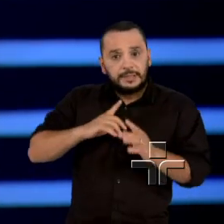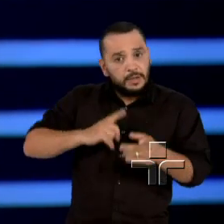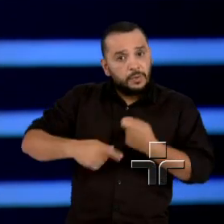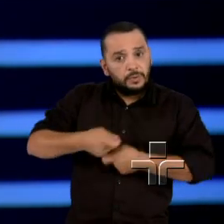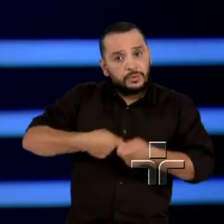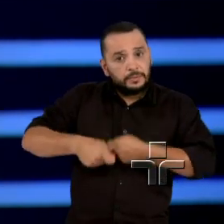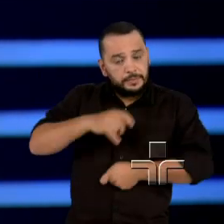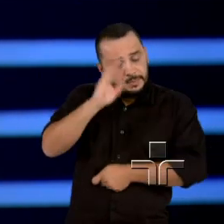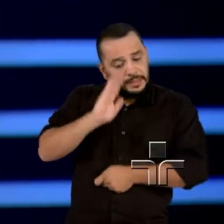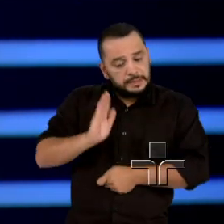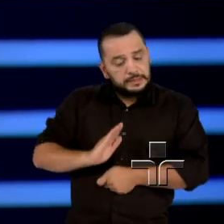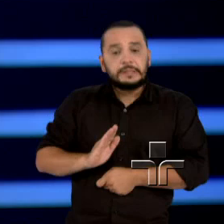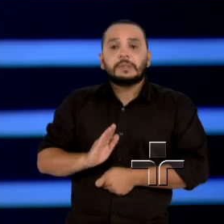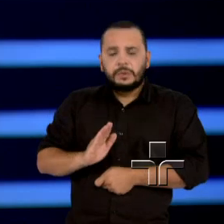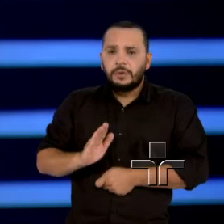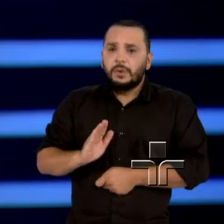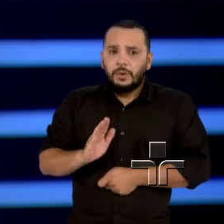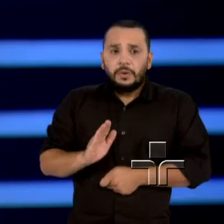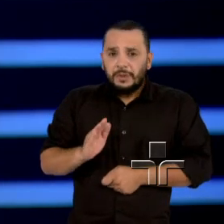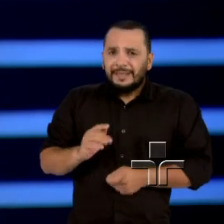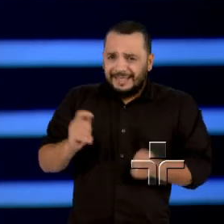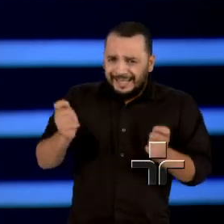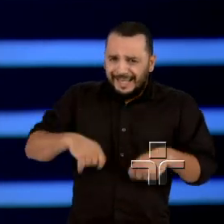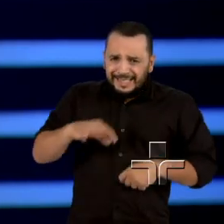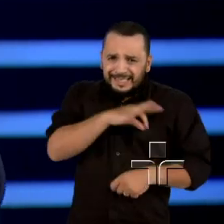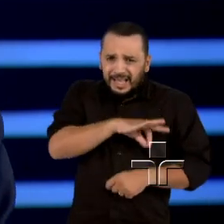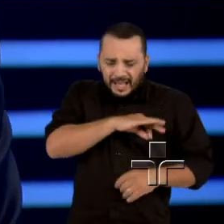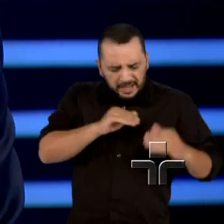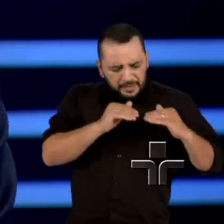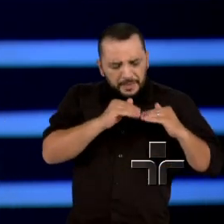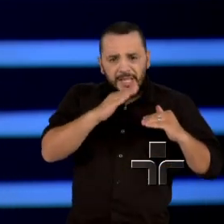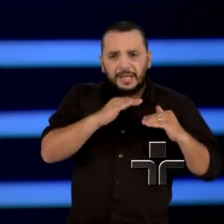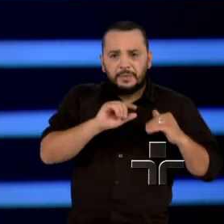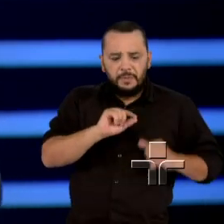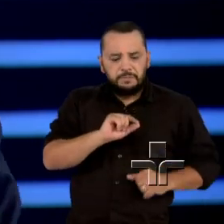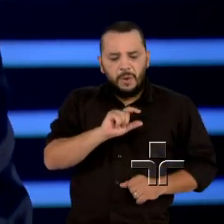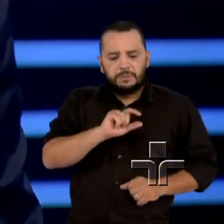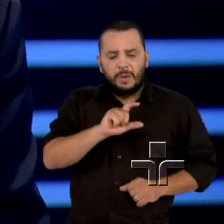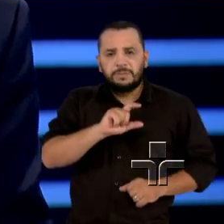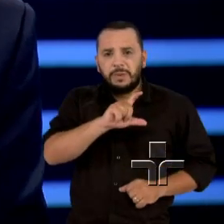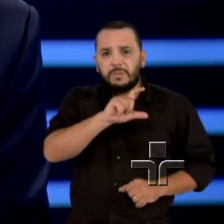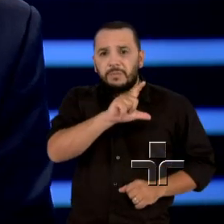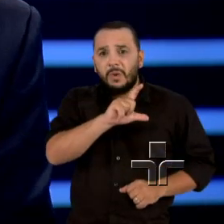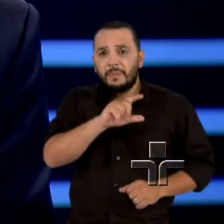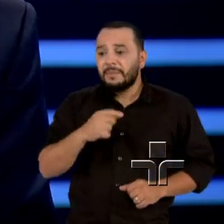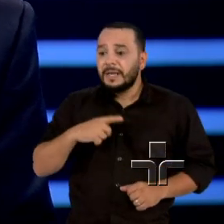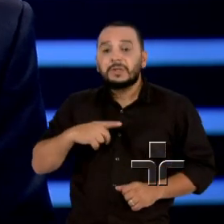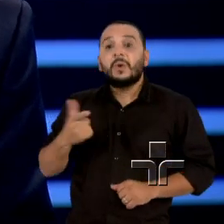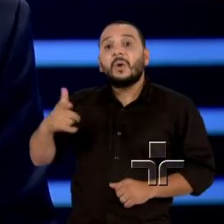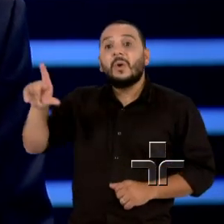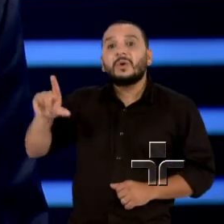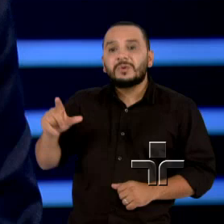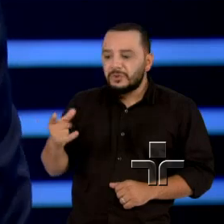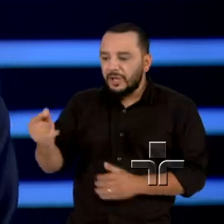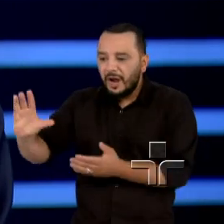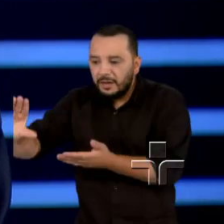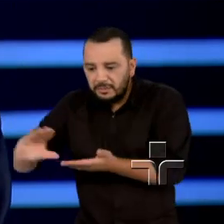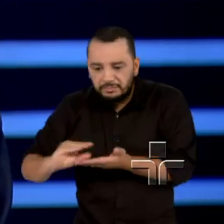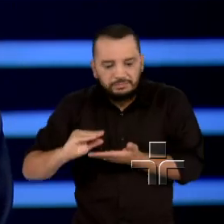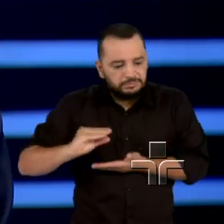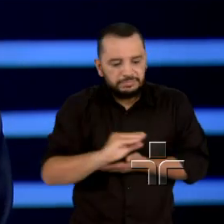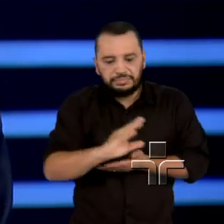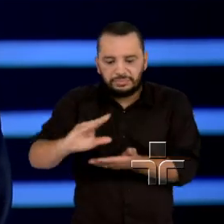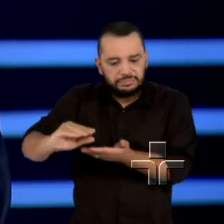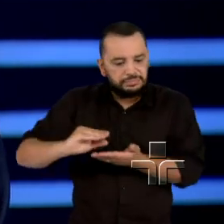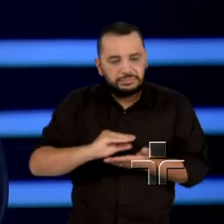condições de continuar subindo o salário mínimo sem ter que escolher aonde você vai tirar outros gastos. Tá certo? Porque quando você